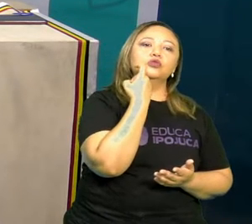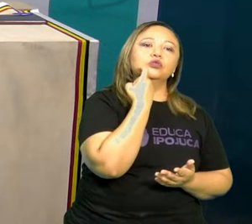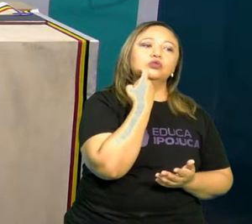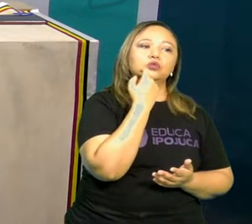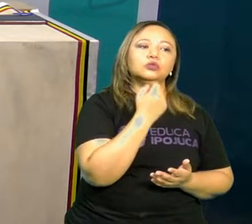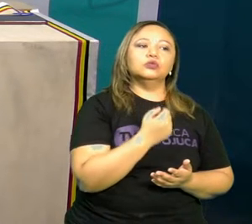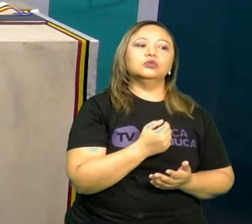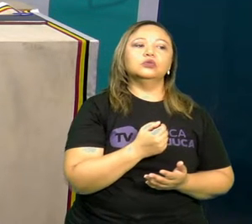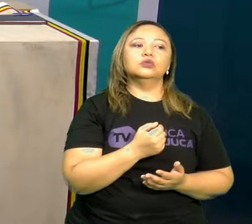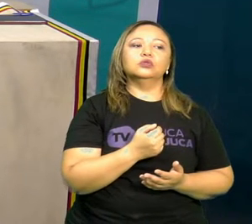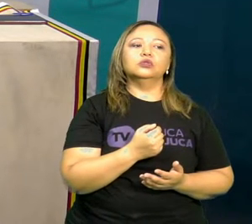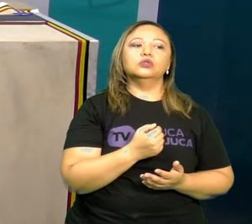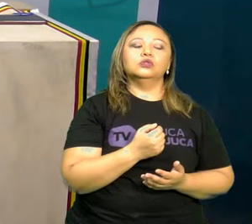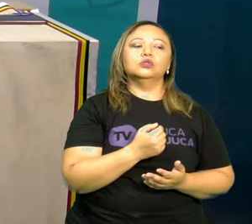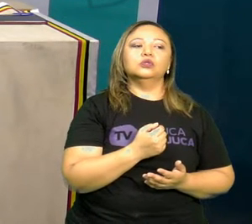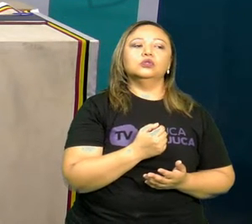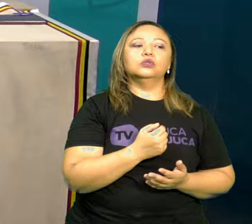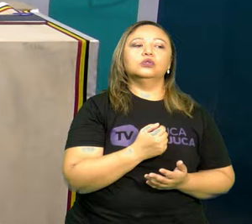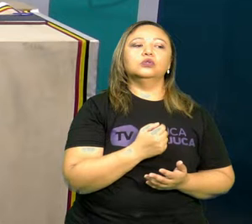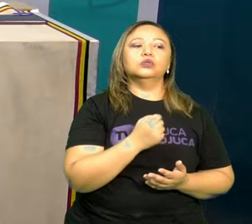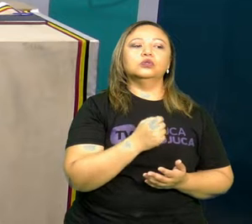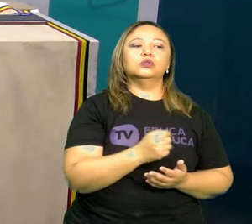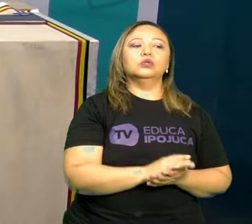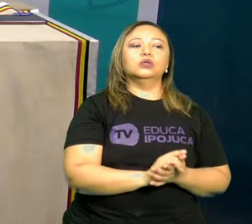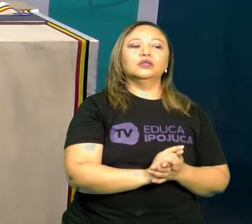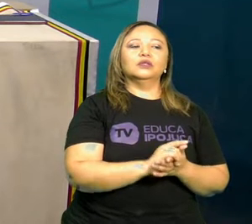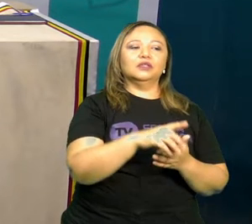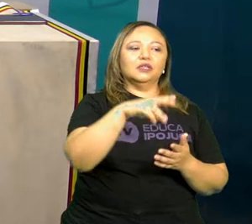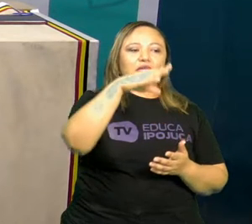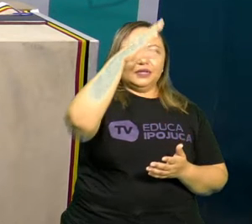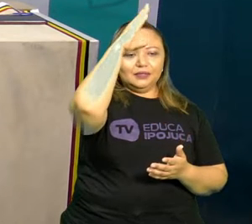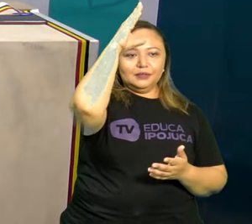Tia Ilma já está colorindo o dela.